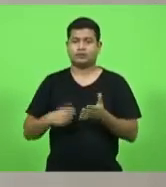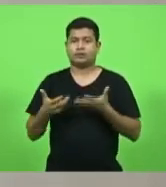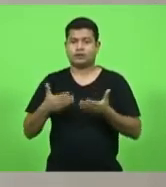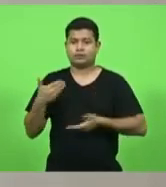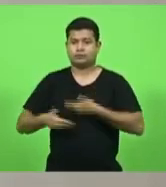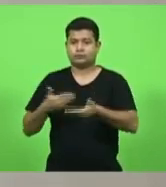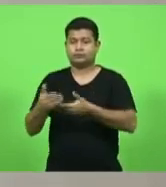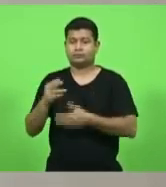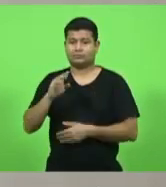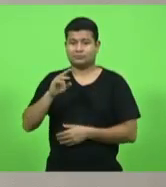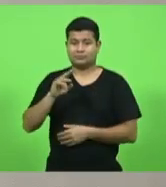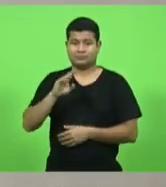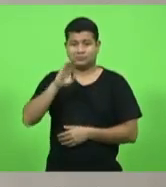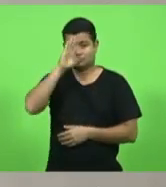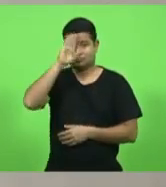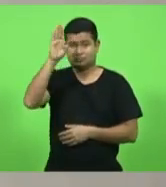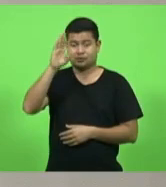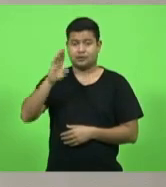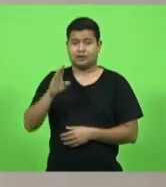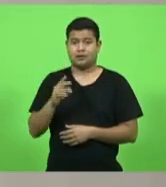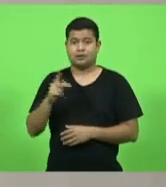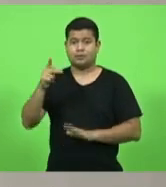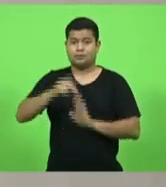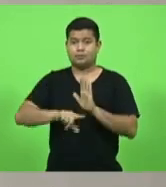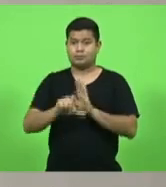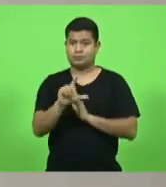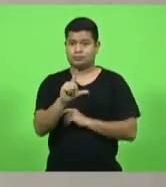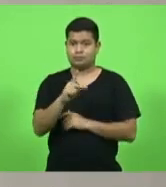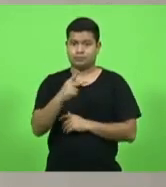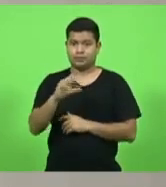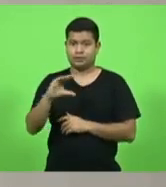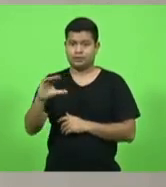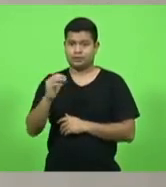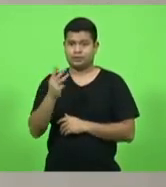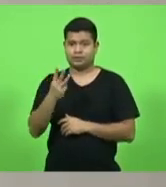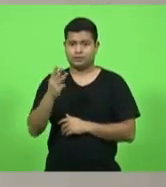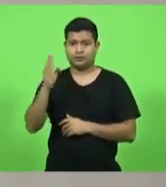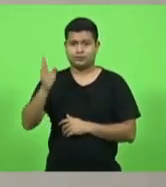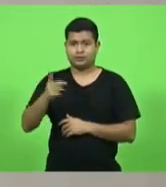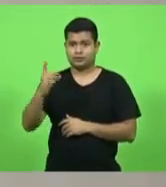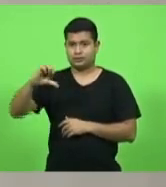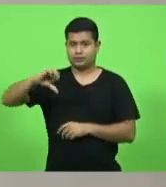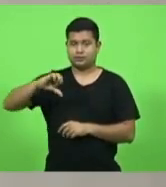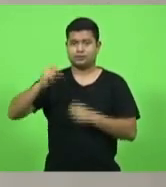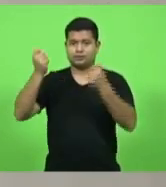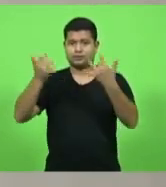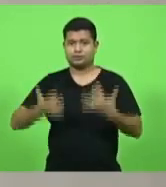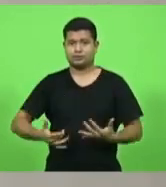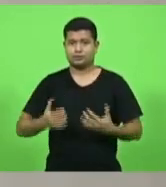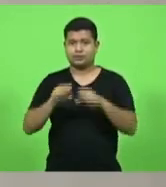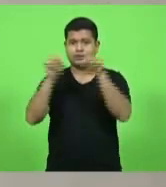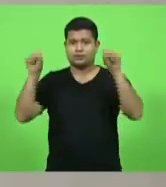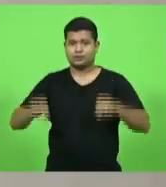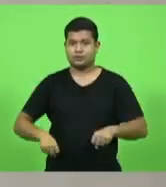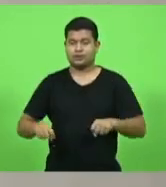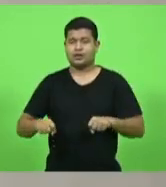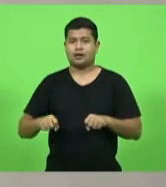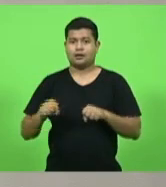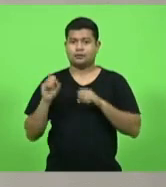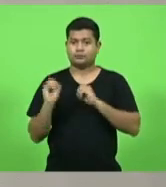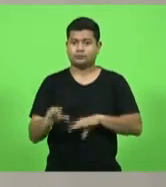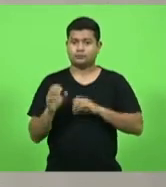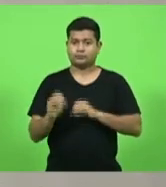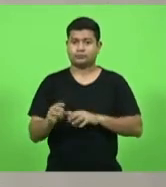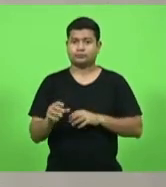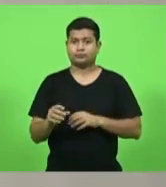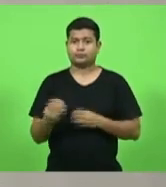de prioridade do projeto de lei complementar número 3/2019, que dispõe sobre o sistema educacional de educação, a